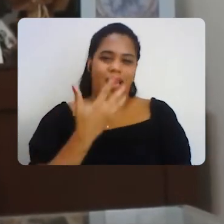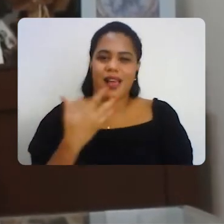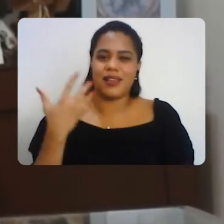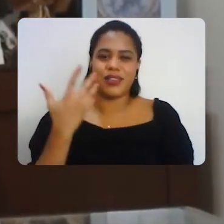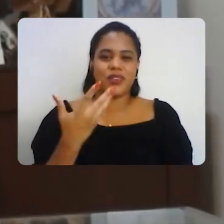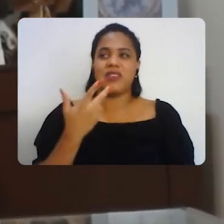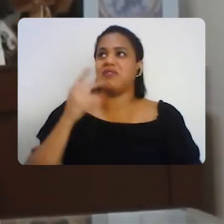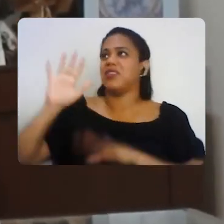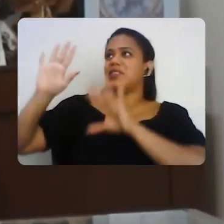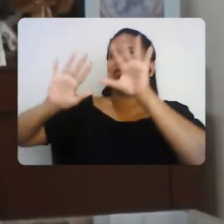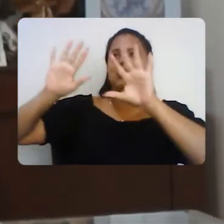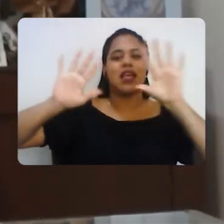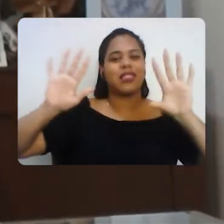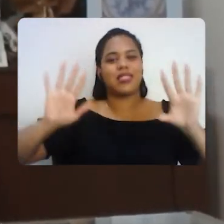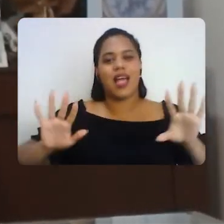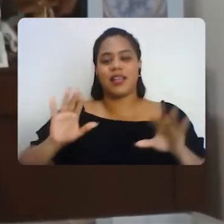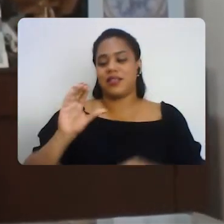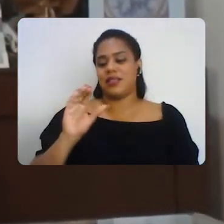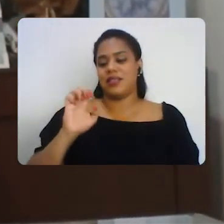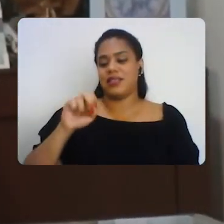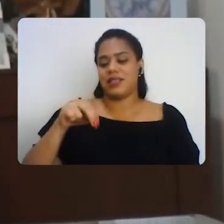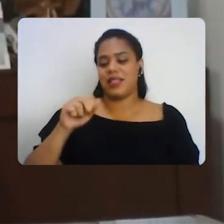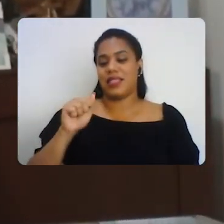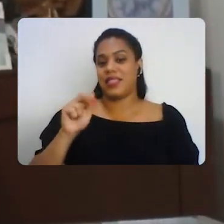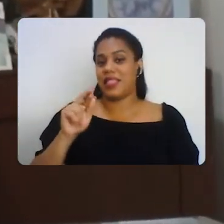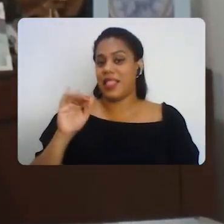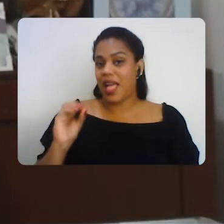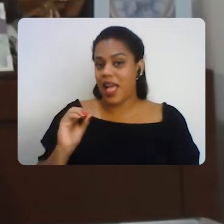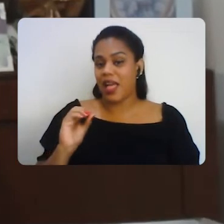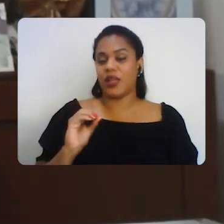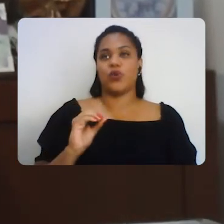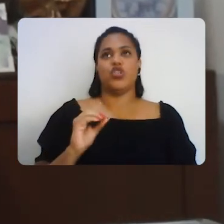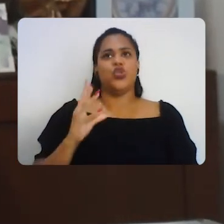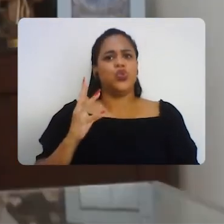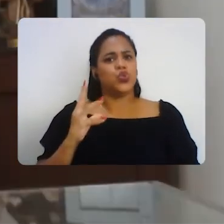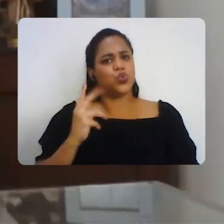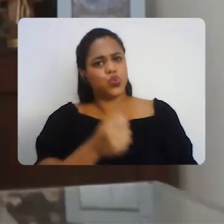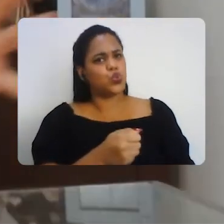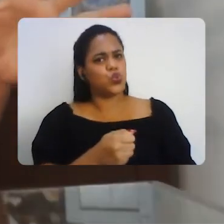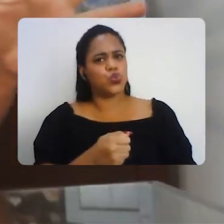ainda, encantado com o cenário, né? Encantado com